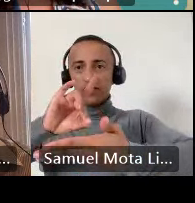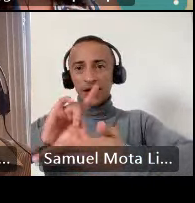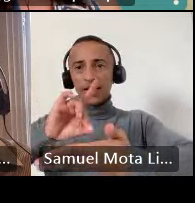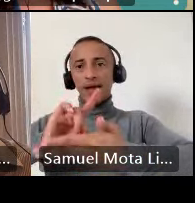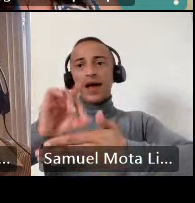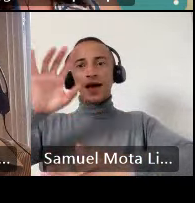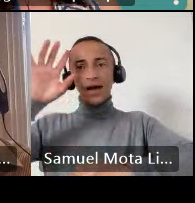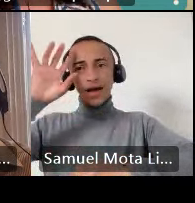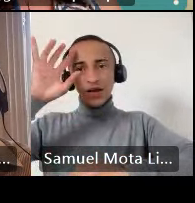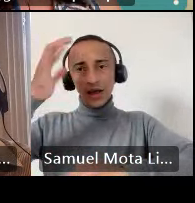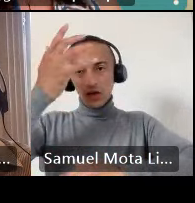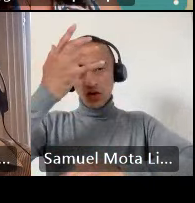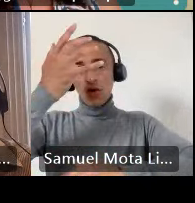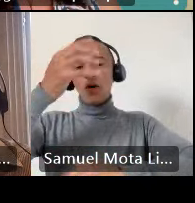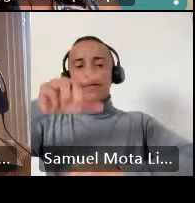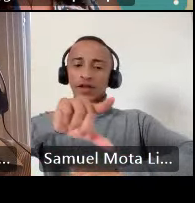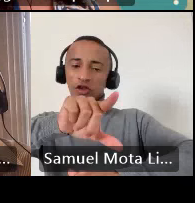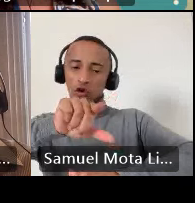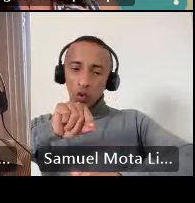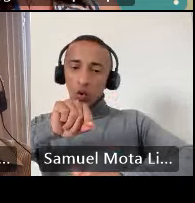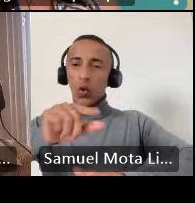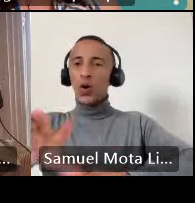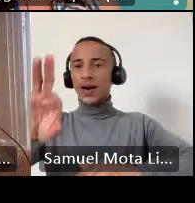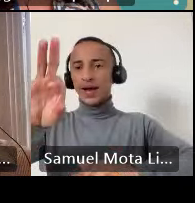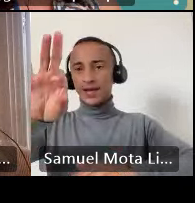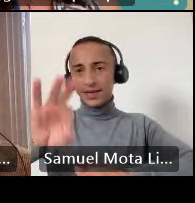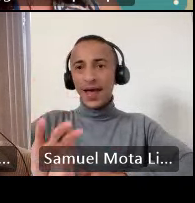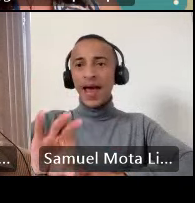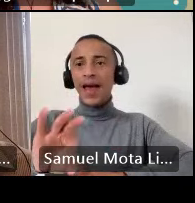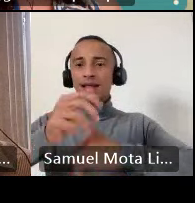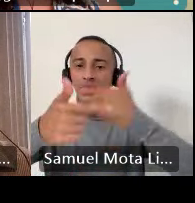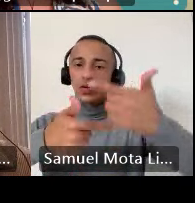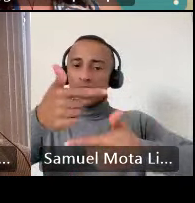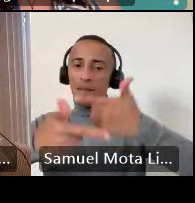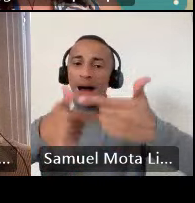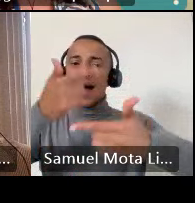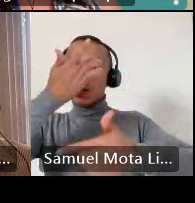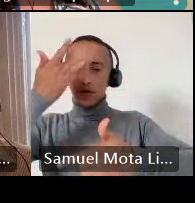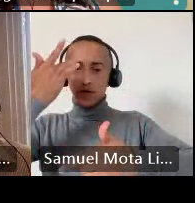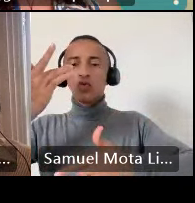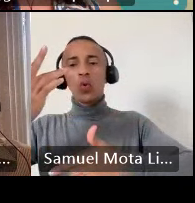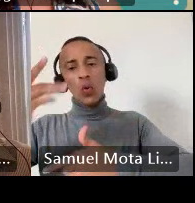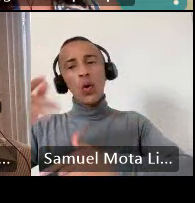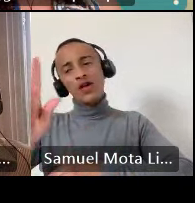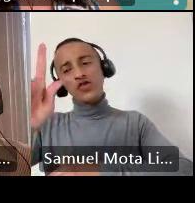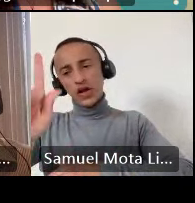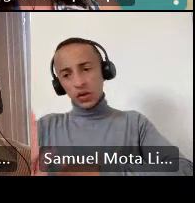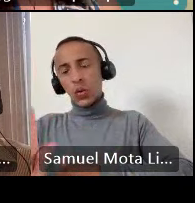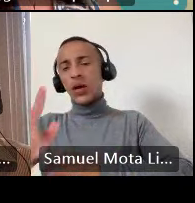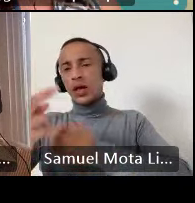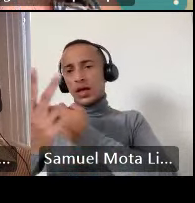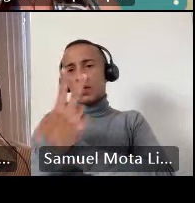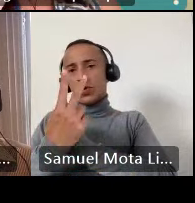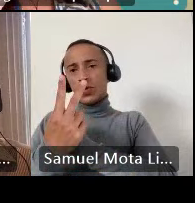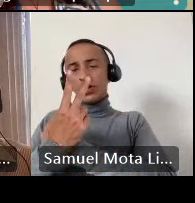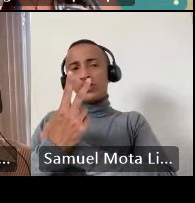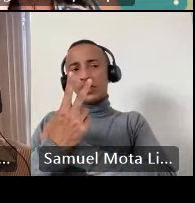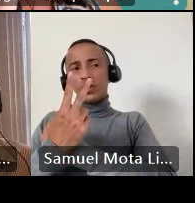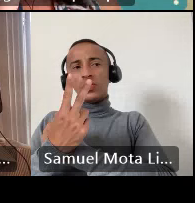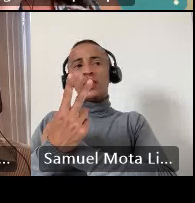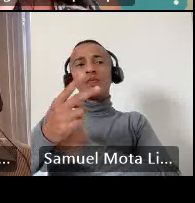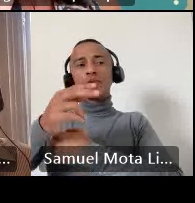nossas ações podem ser justificadas Tecnicamente e mesmo que houver um erro a correção vai ser mais fácil pois vai ter uma